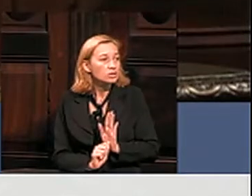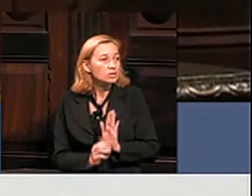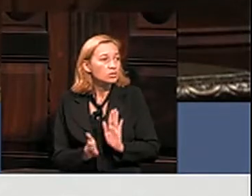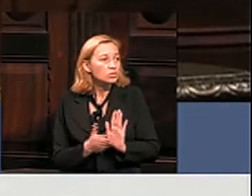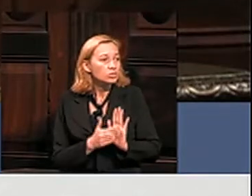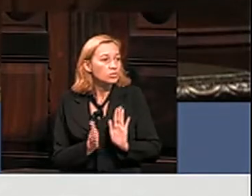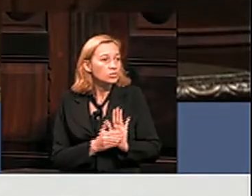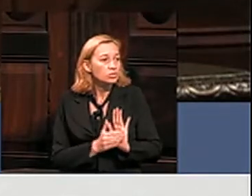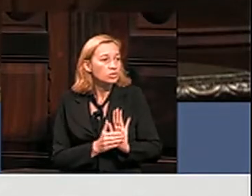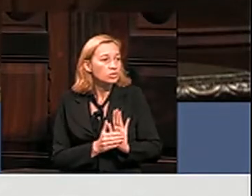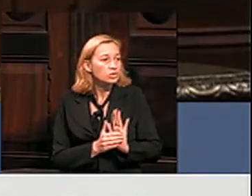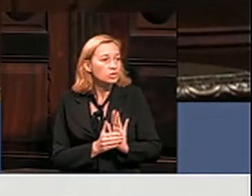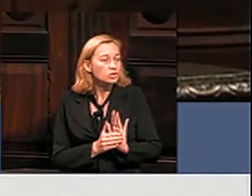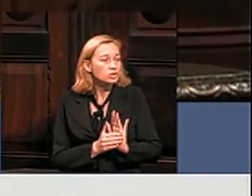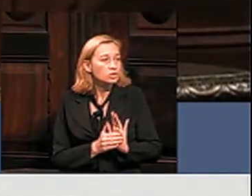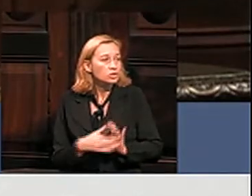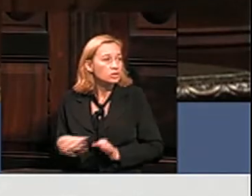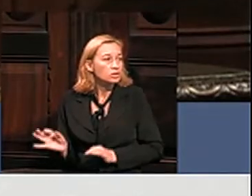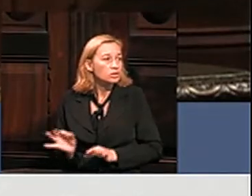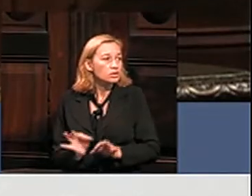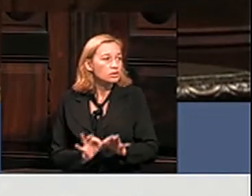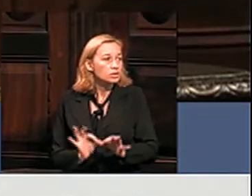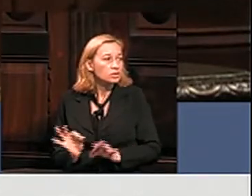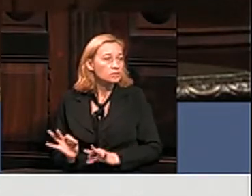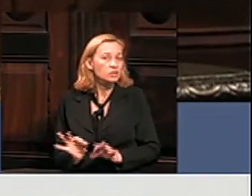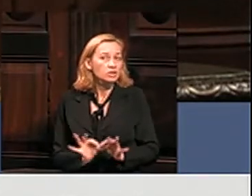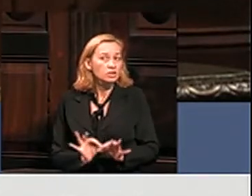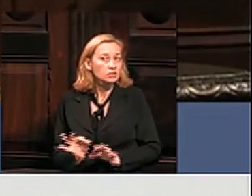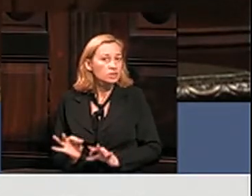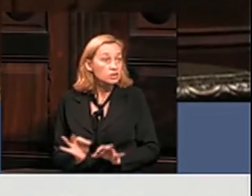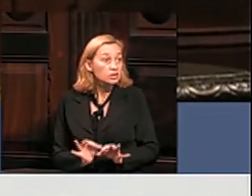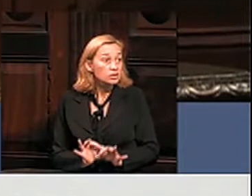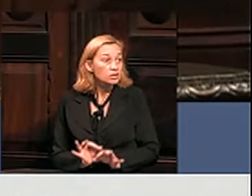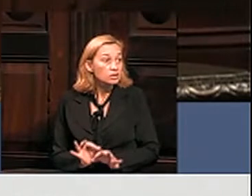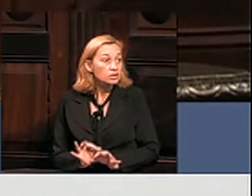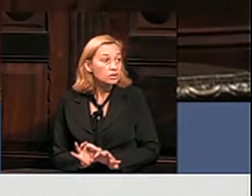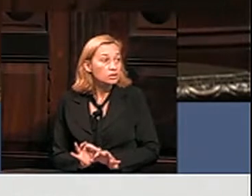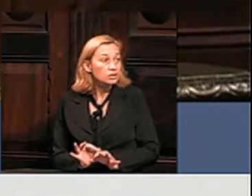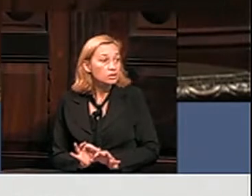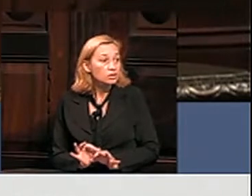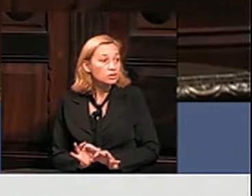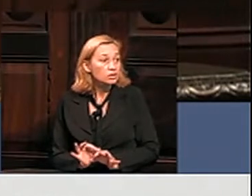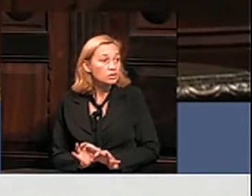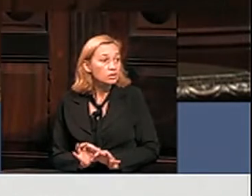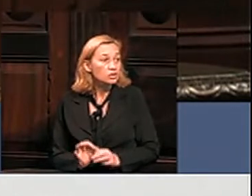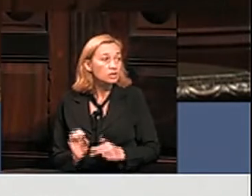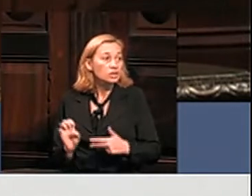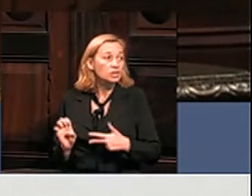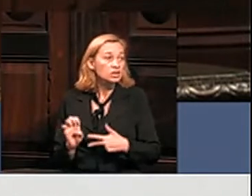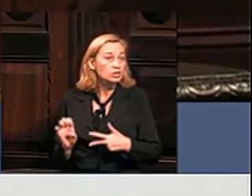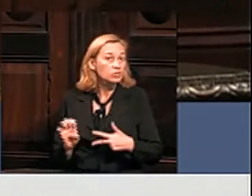proposta no projeto do executivo.